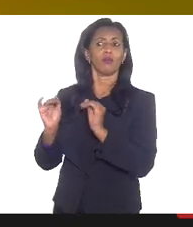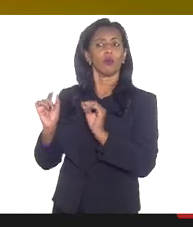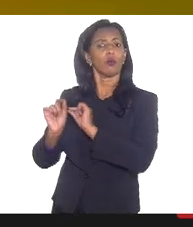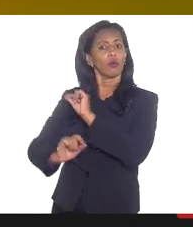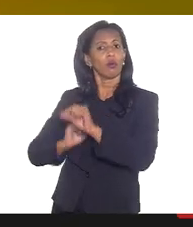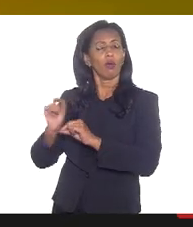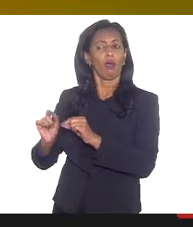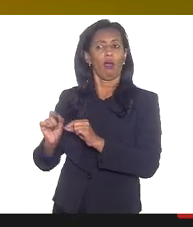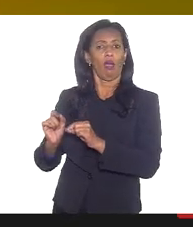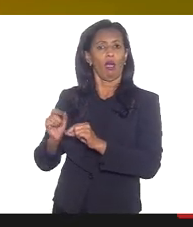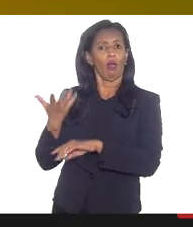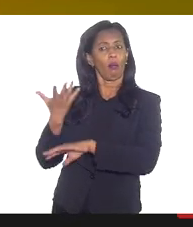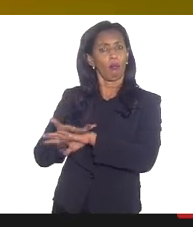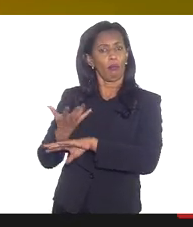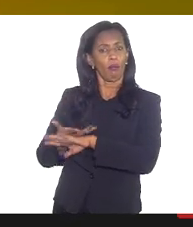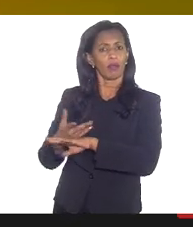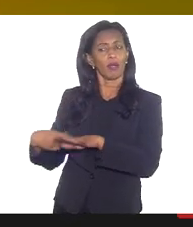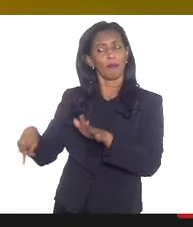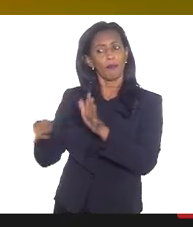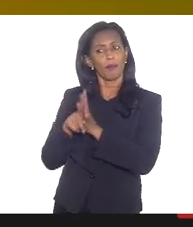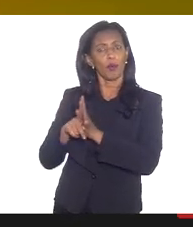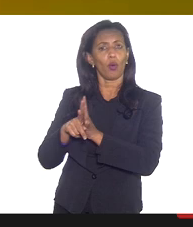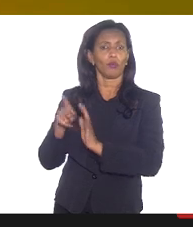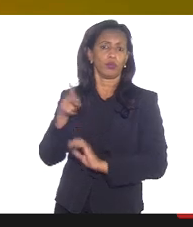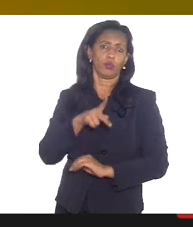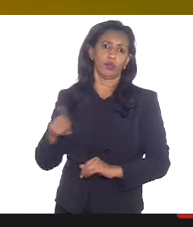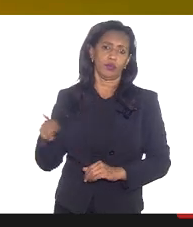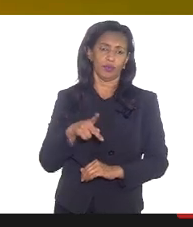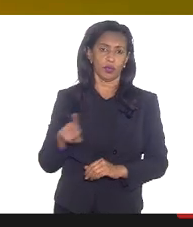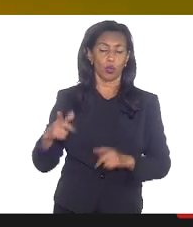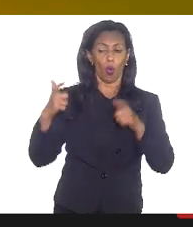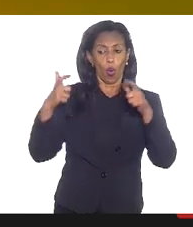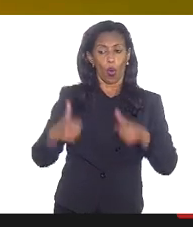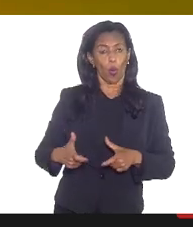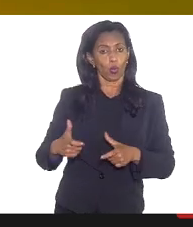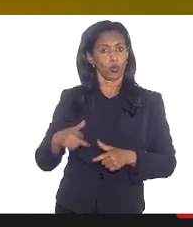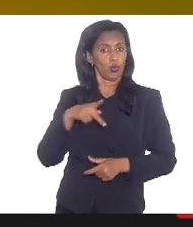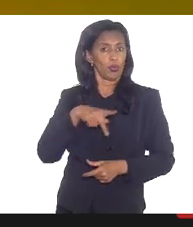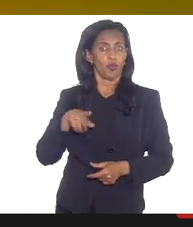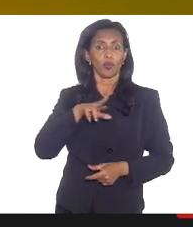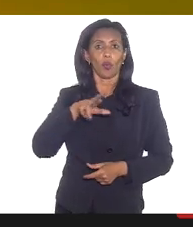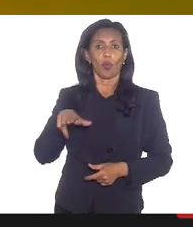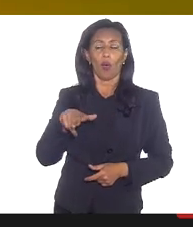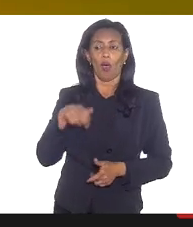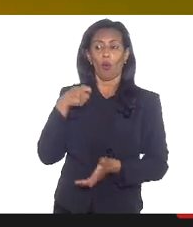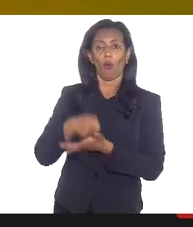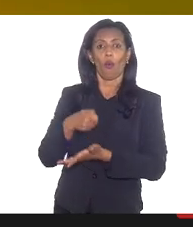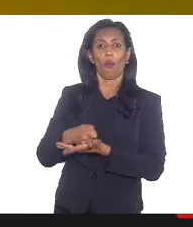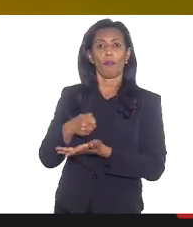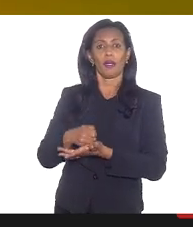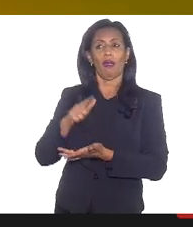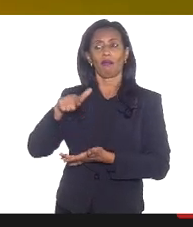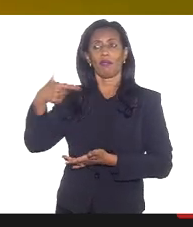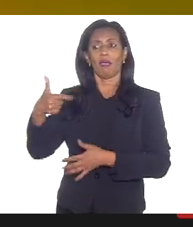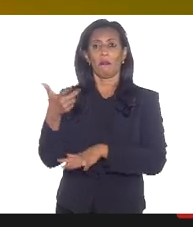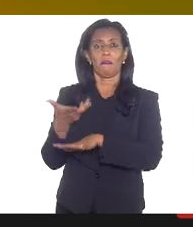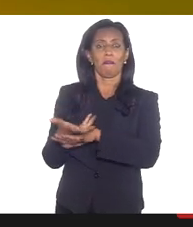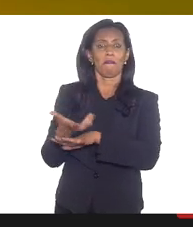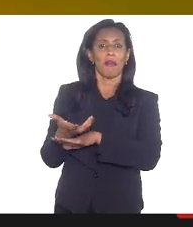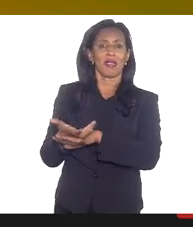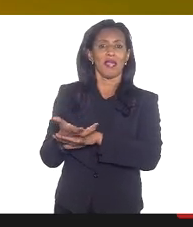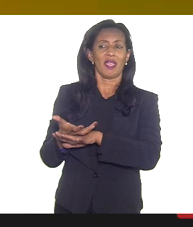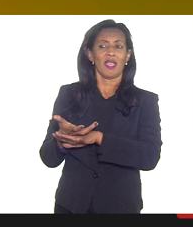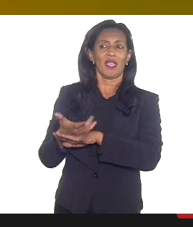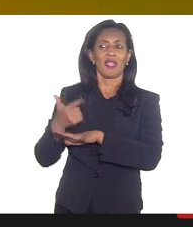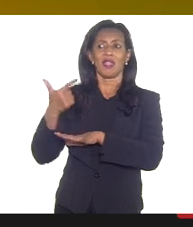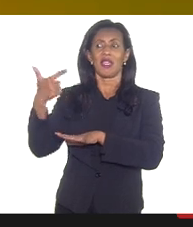disciplina original desses professores, onde os professores não sejam obrigados a dar aulas de disciplinas para as quais eles